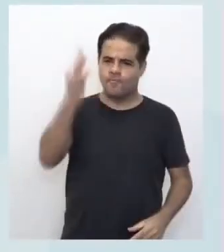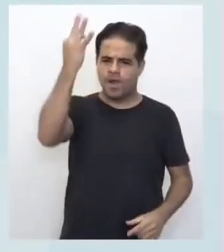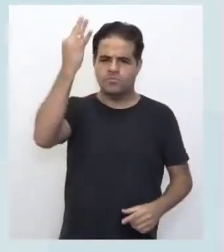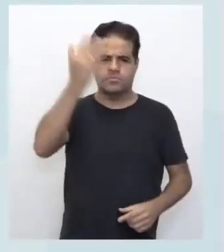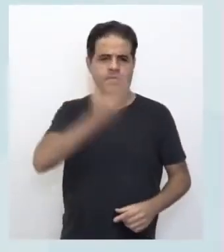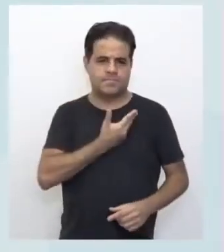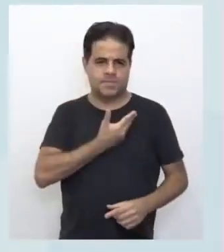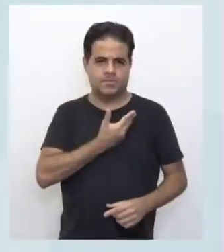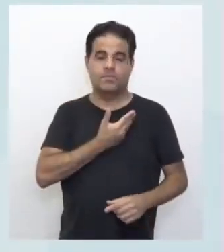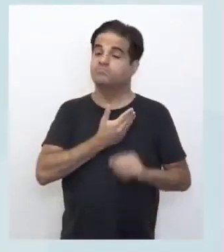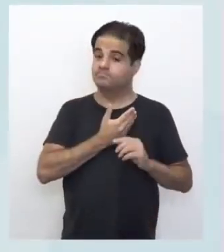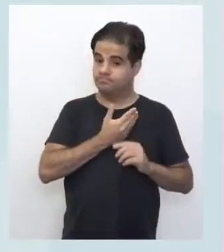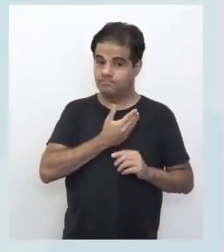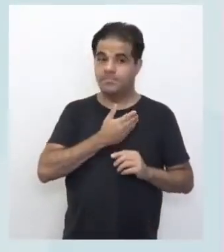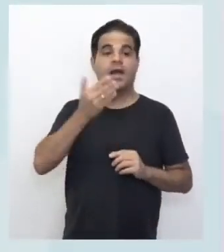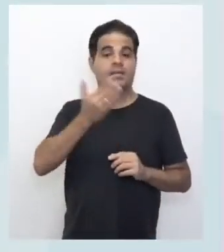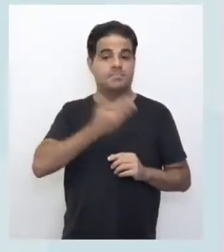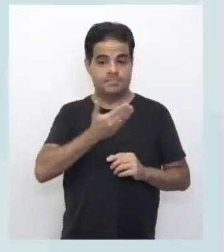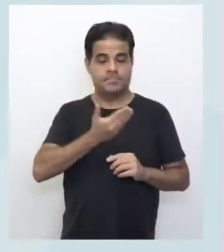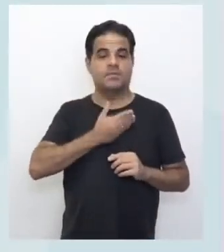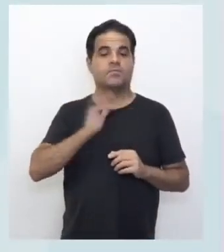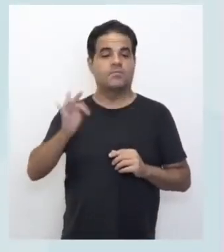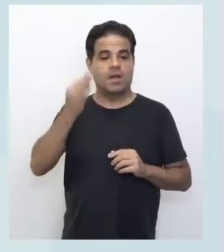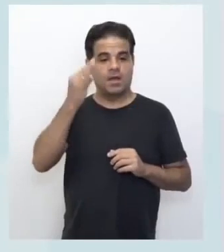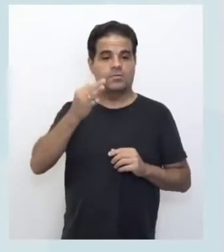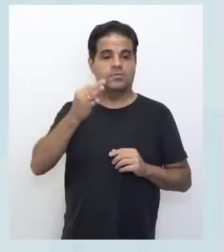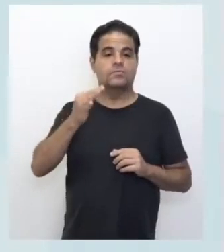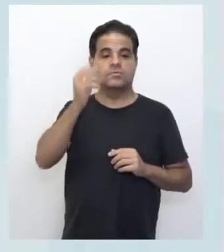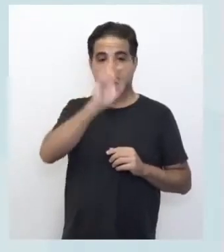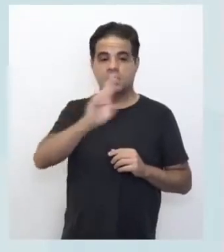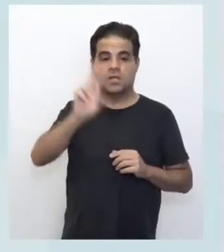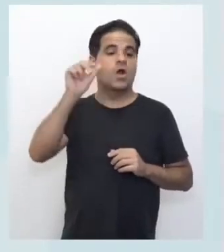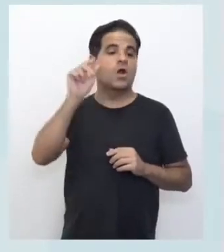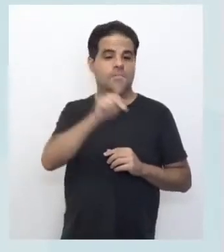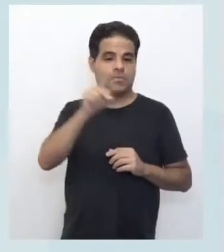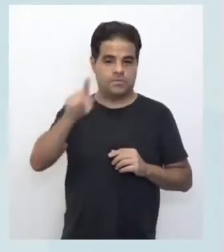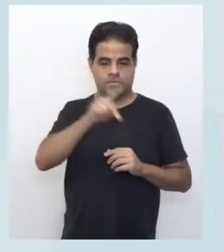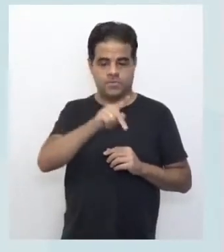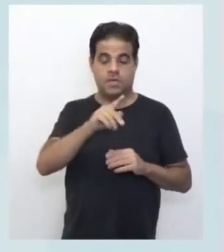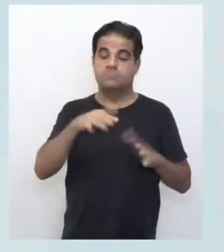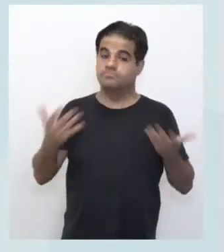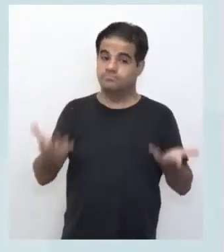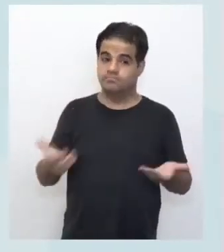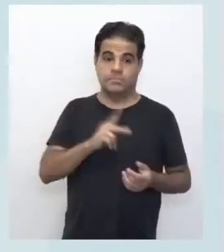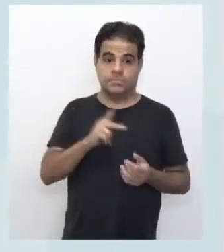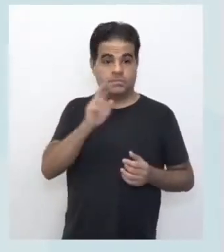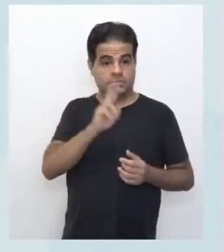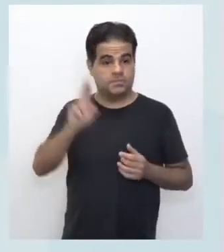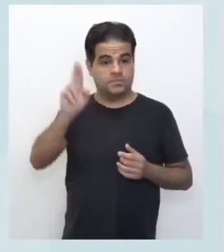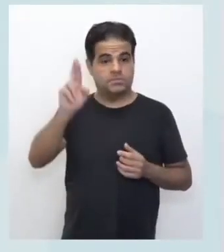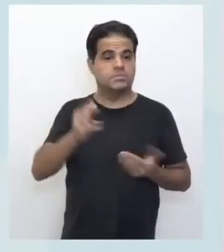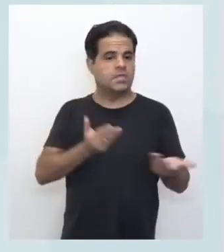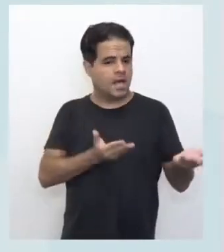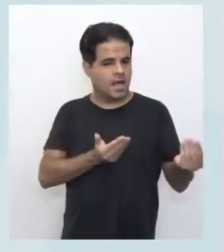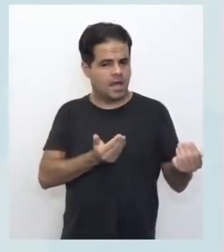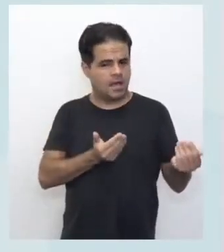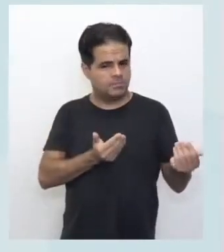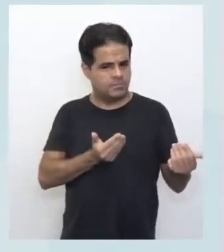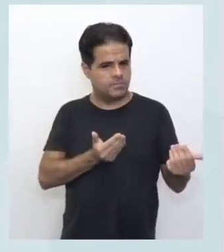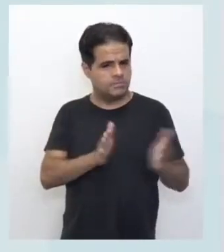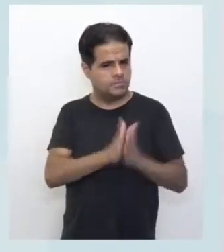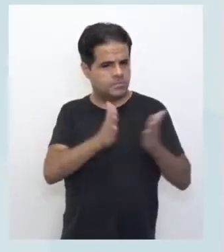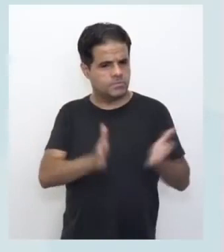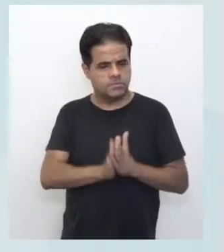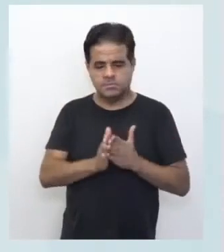amigo, amigo falso. Senhora professora, professora senhora. Rapaz pobre,